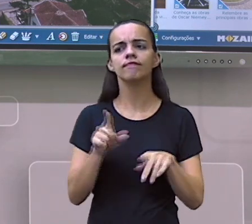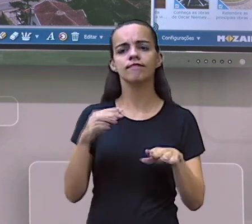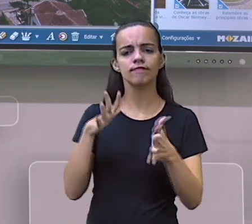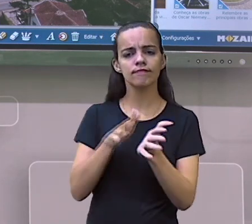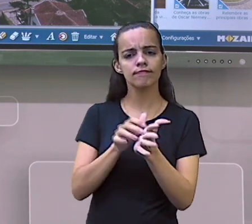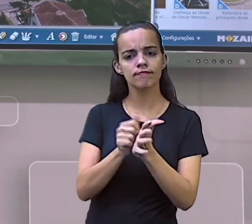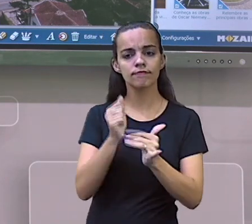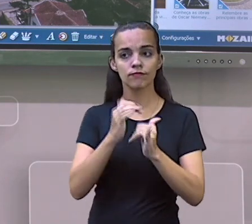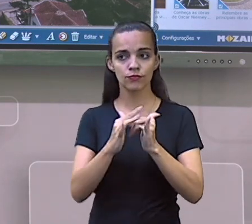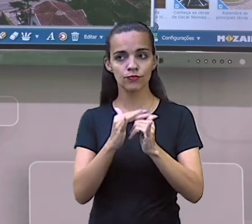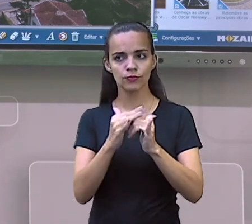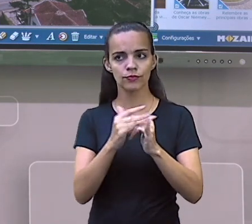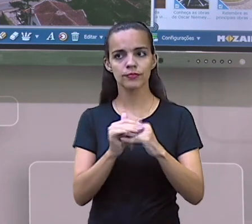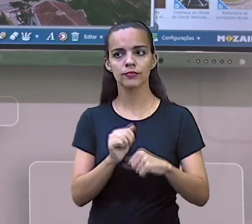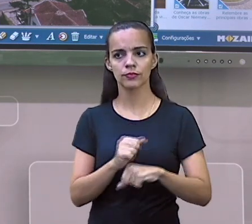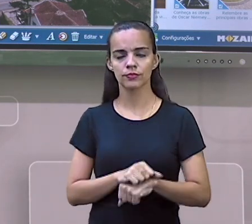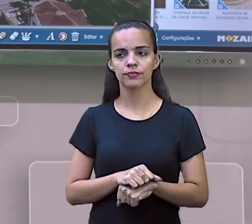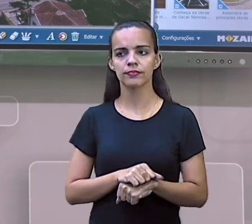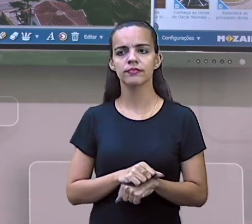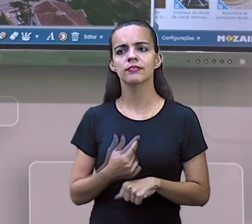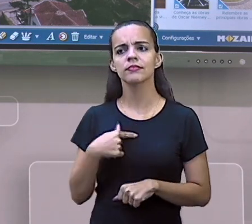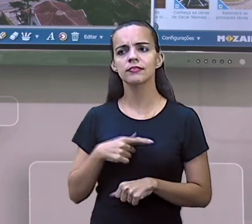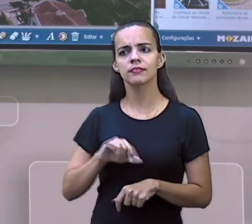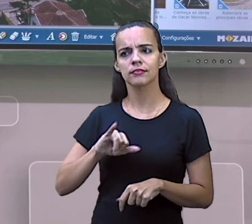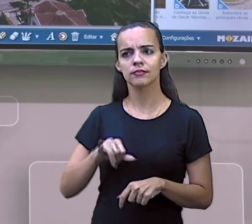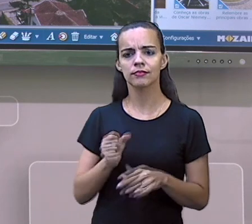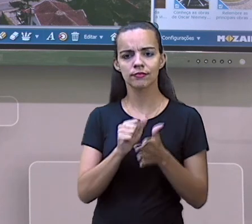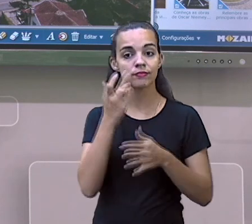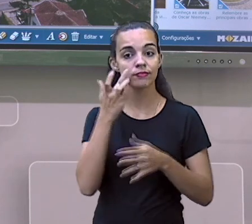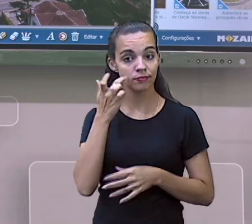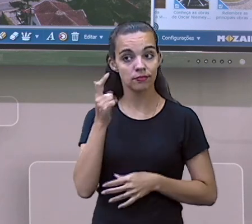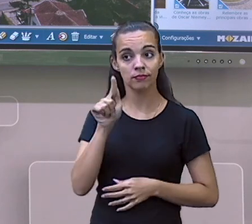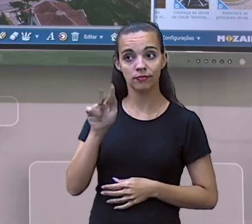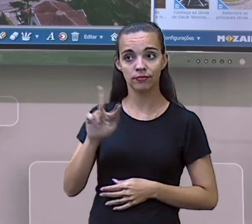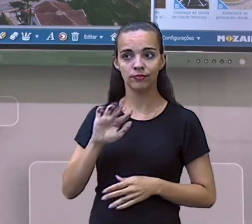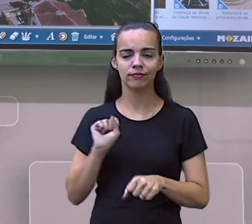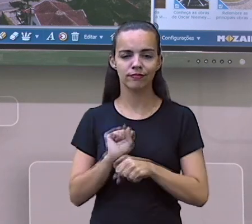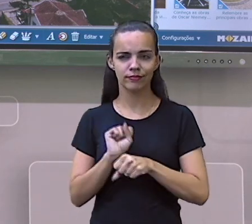se inscreva no nosso canal do YouTube, SMED GV.